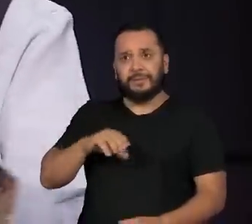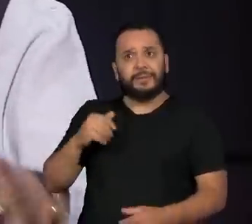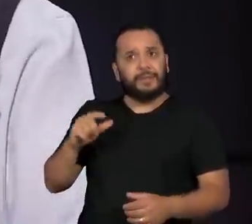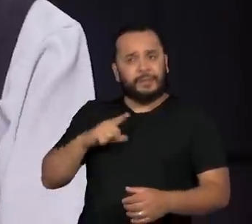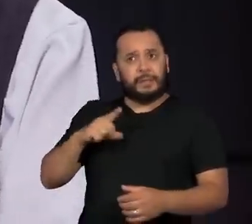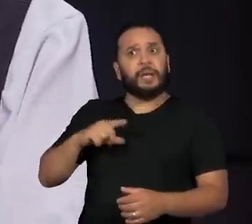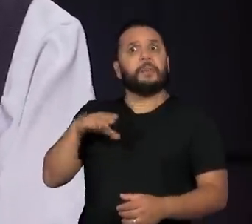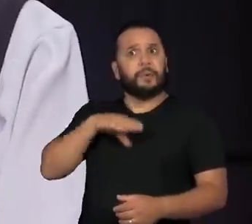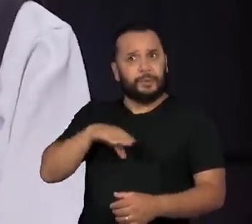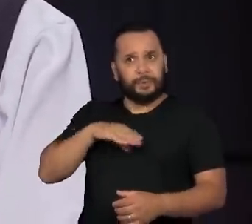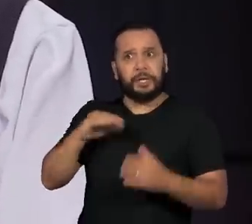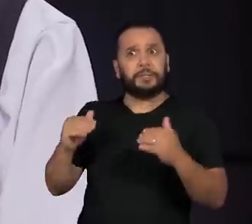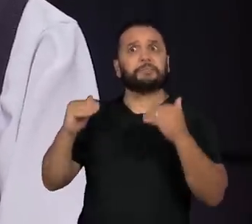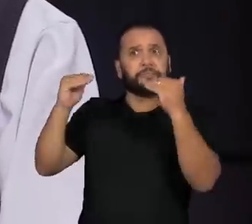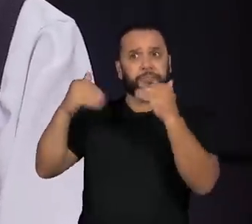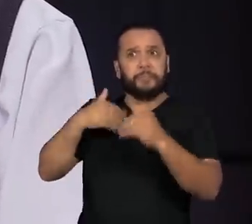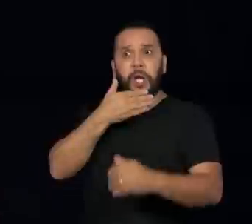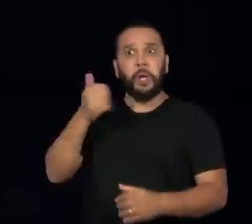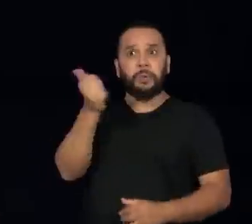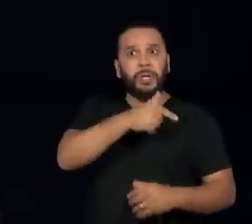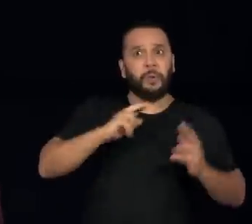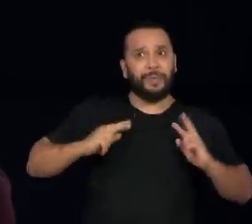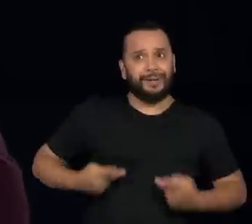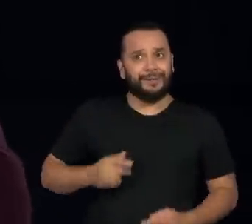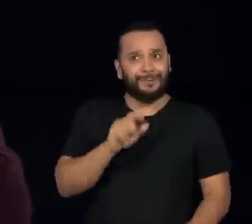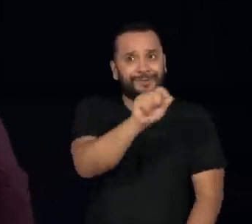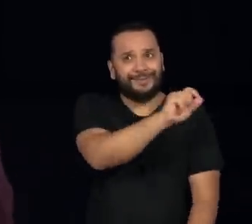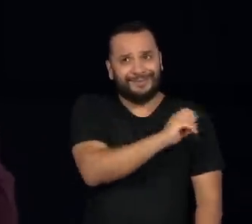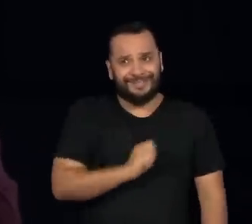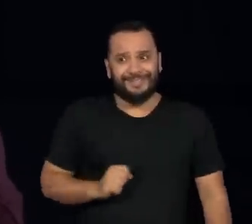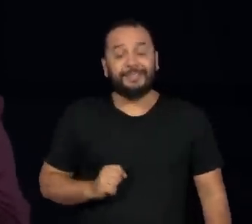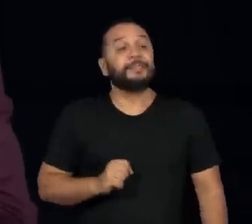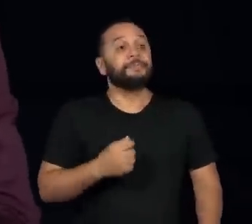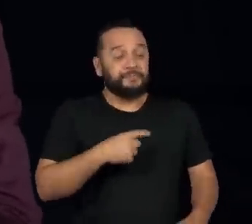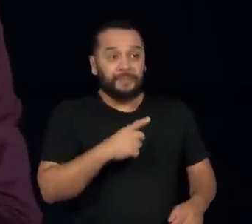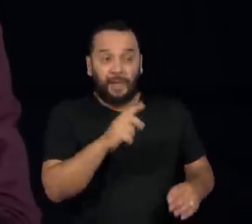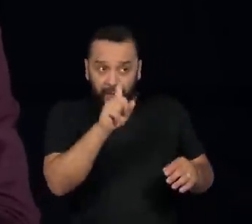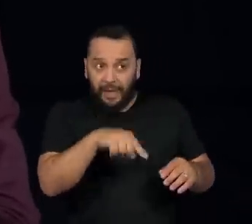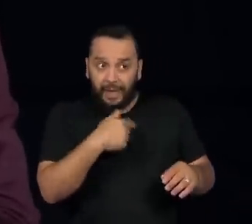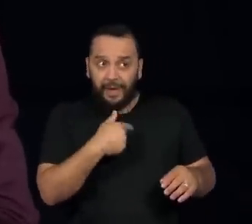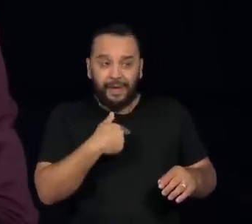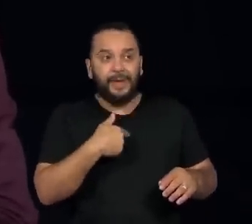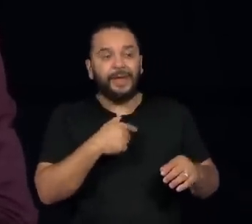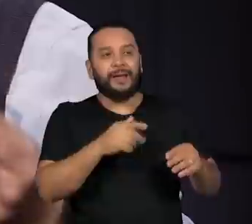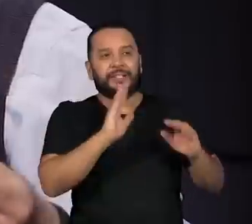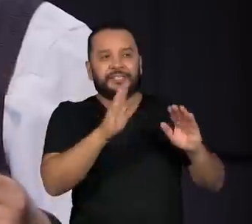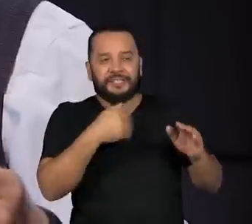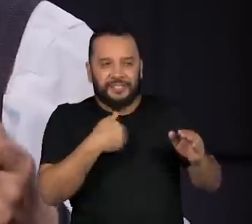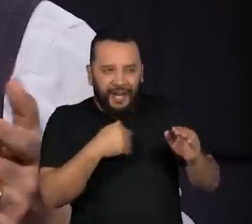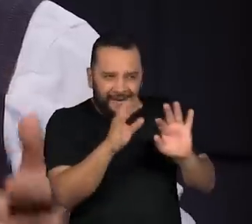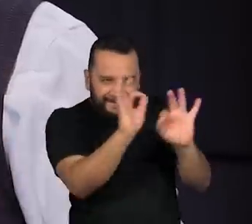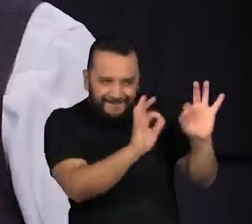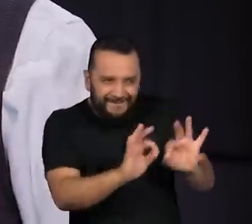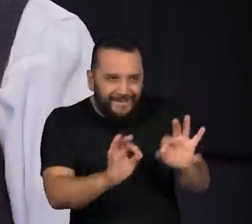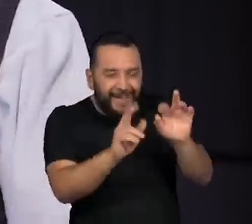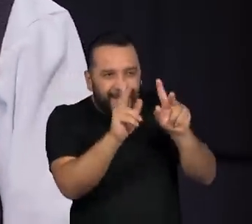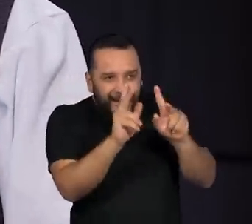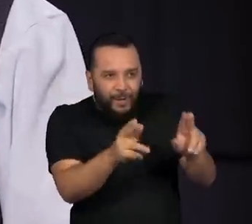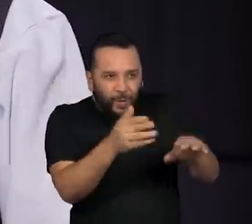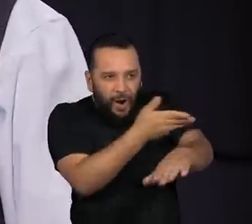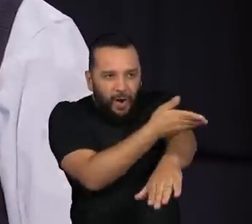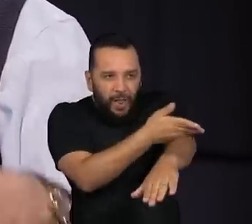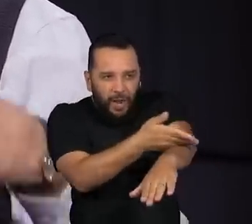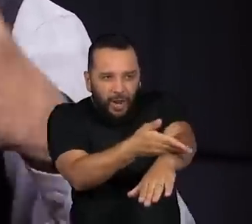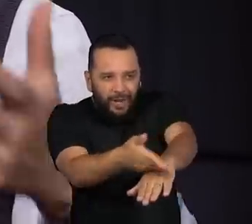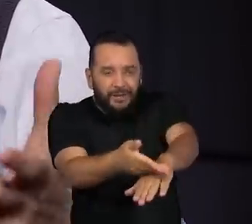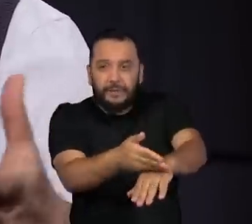você encontra no jeito médio por aí treinado quer dizer que alguém treinou esse algoritmo é treinado em cima de uma enorme base